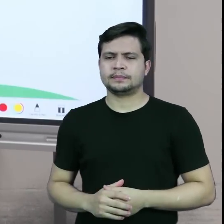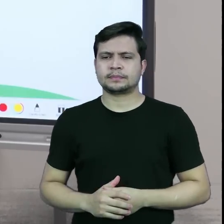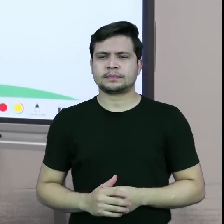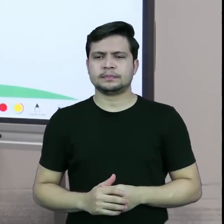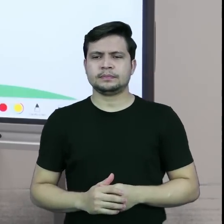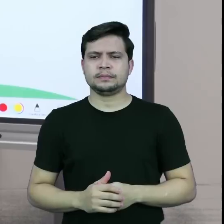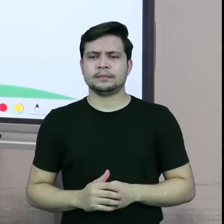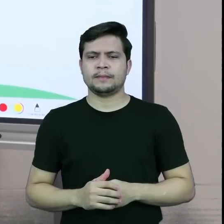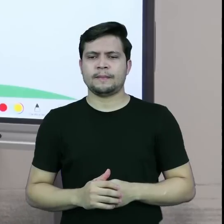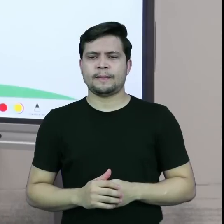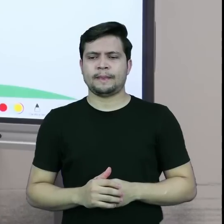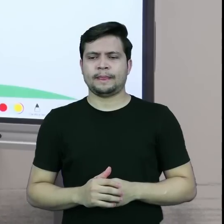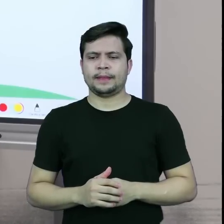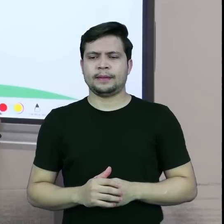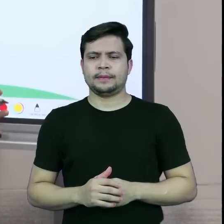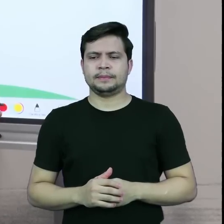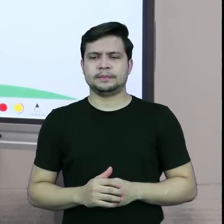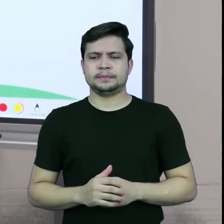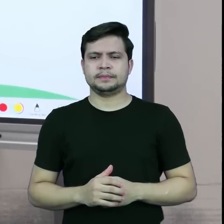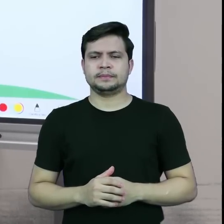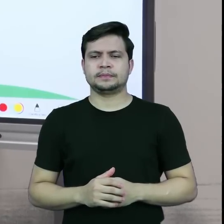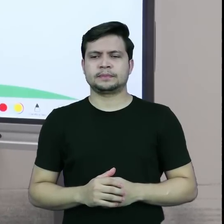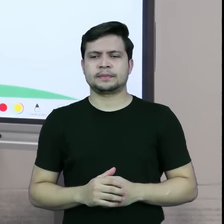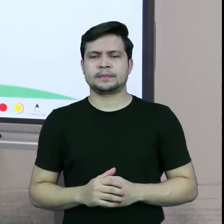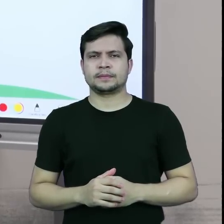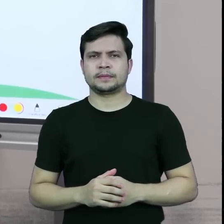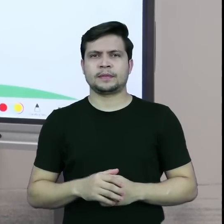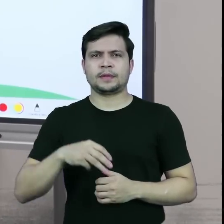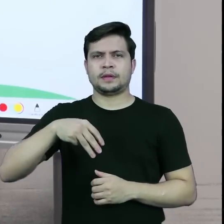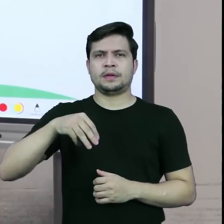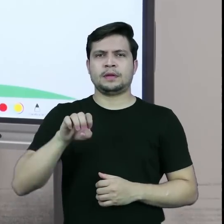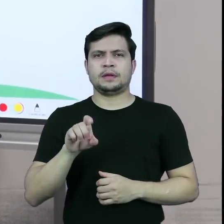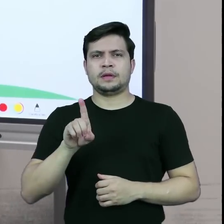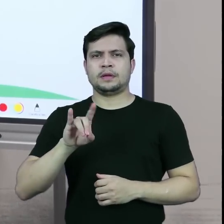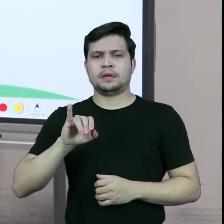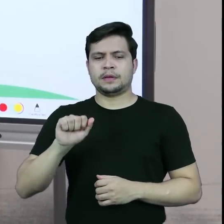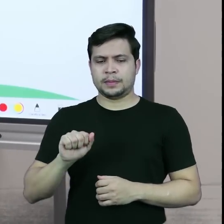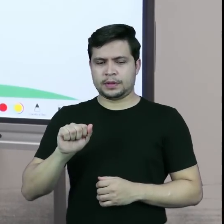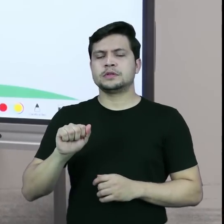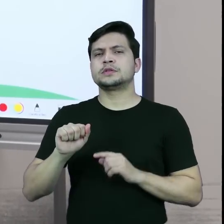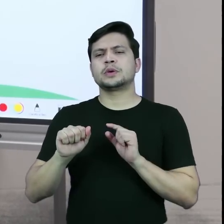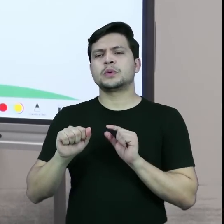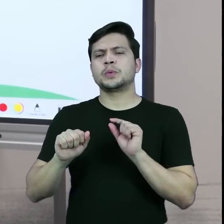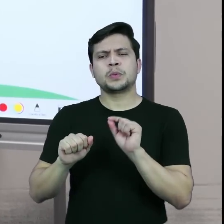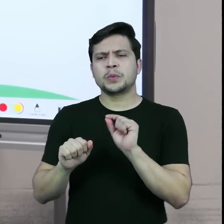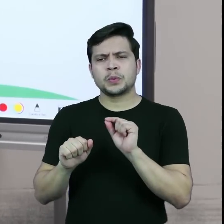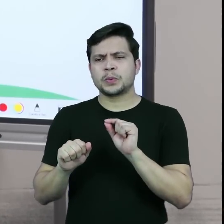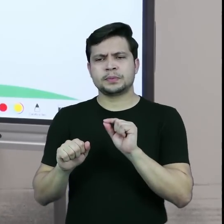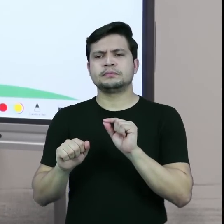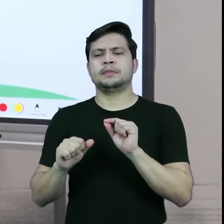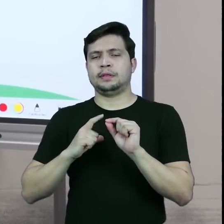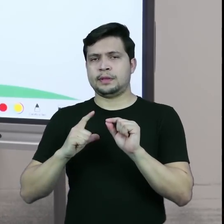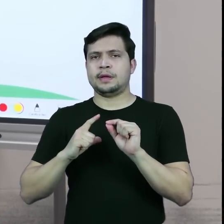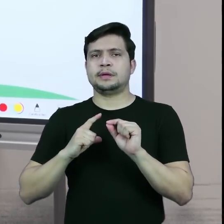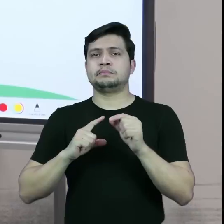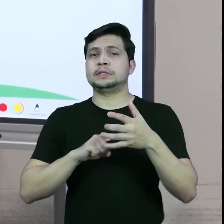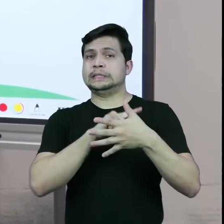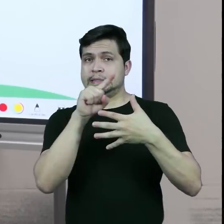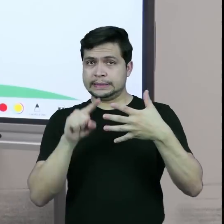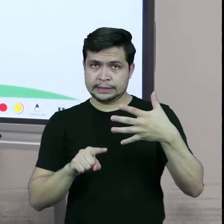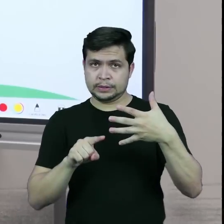com cálculo. Então, a gente precisa encontrar certos atalhos de forma a fazer a questão correta e de forma mais rápida.